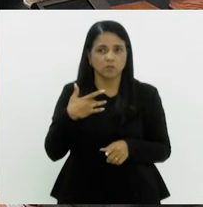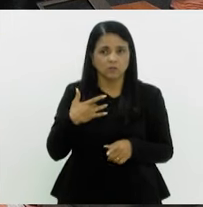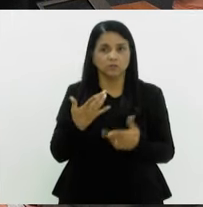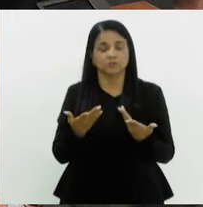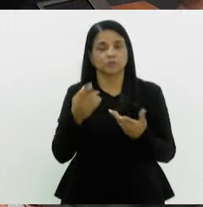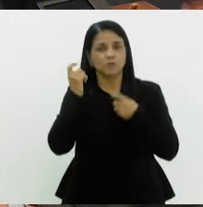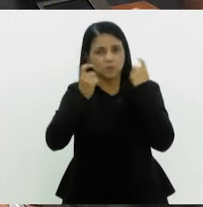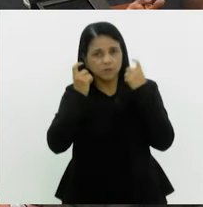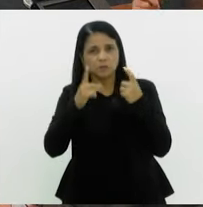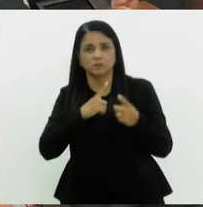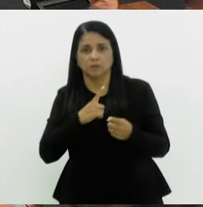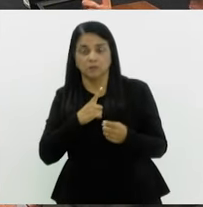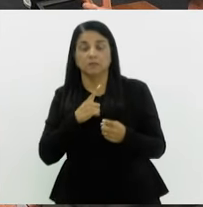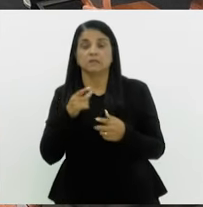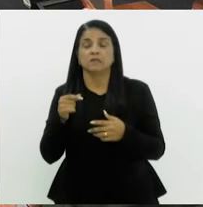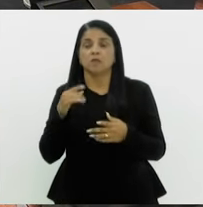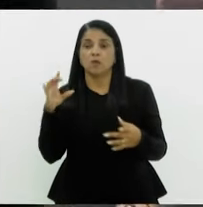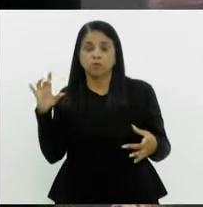Excelência